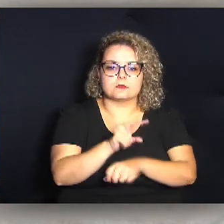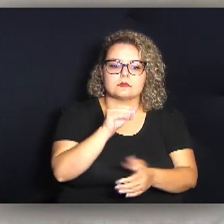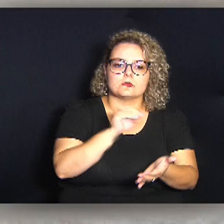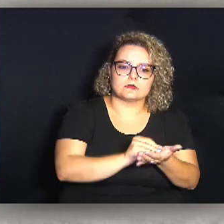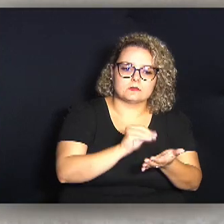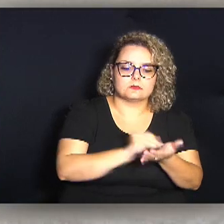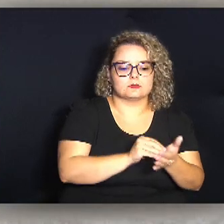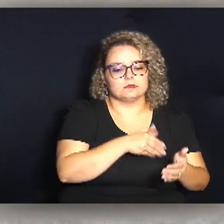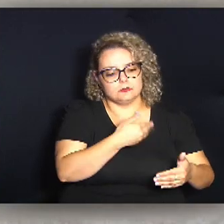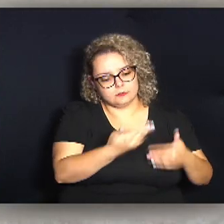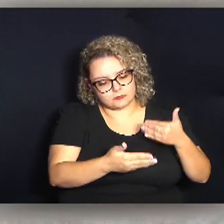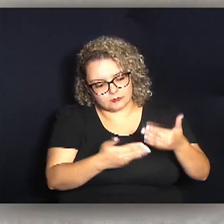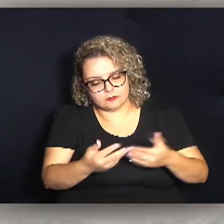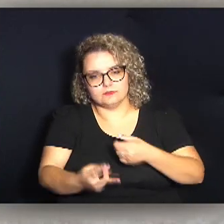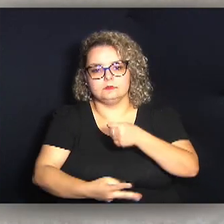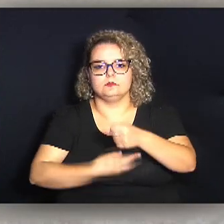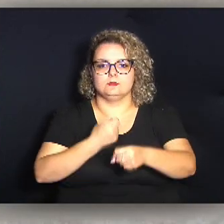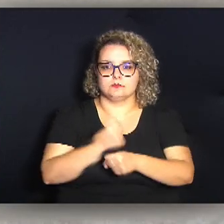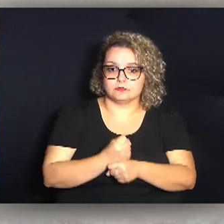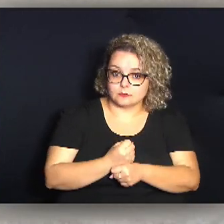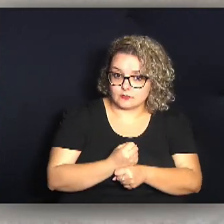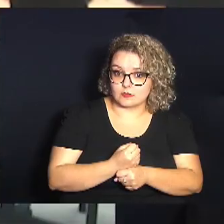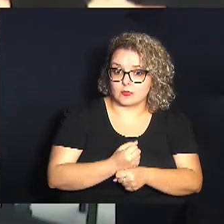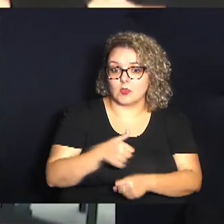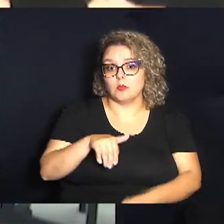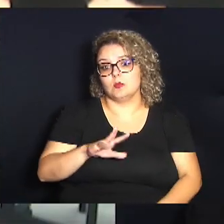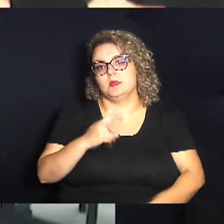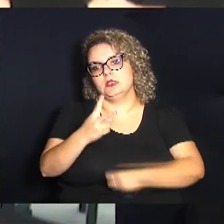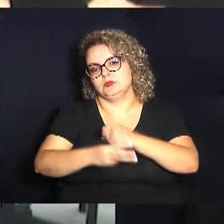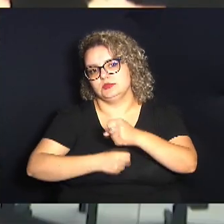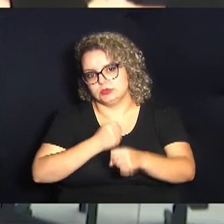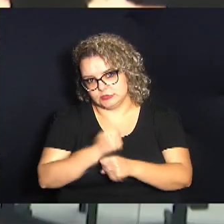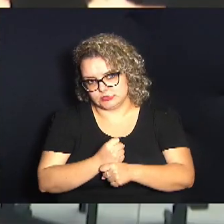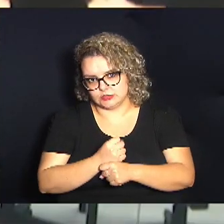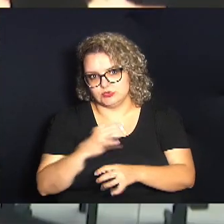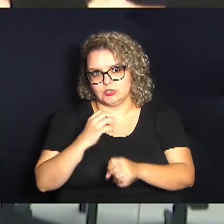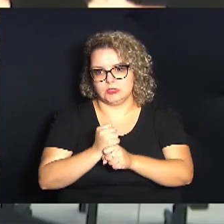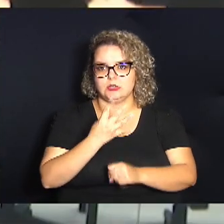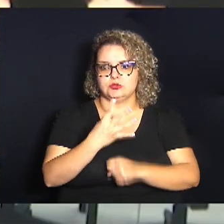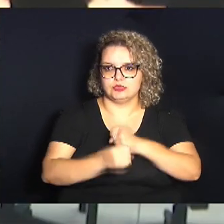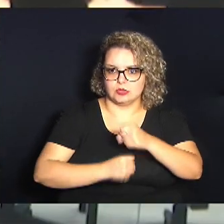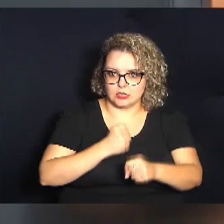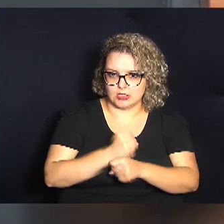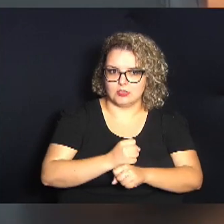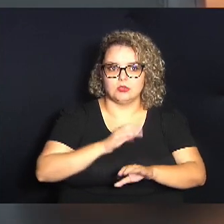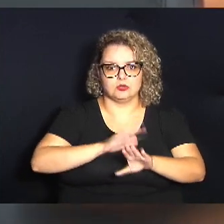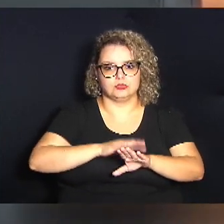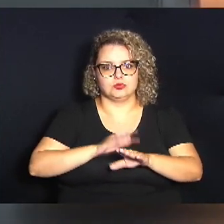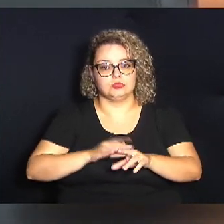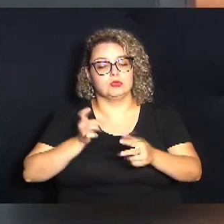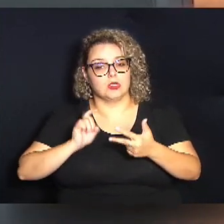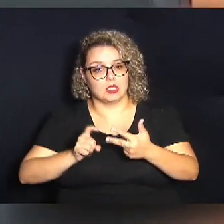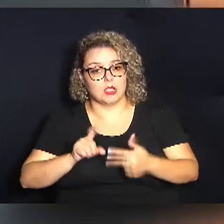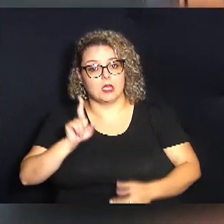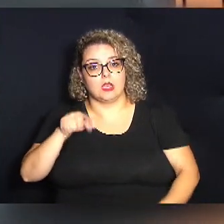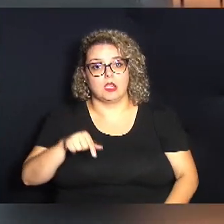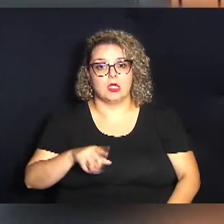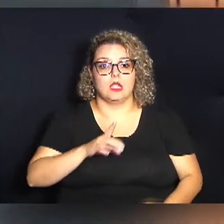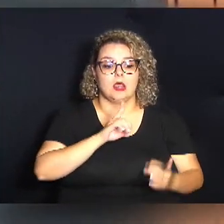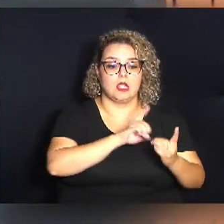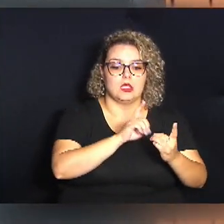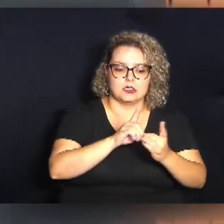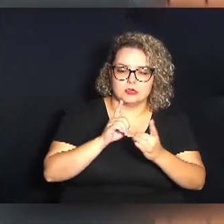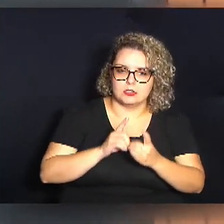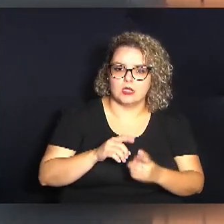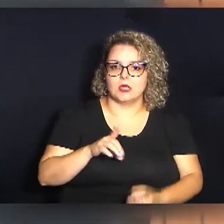ao longo desses 2 anos, prorrogáveis por mais 2 anos. O objetivo da medida, de acordo com o Executivo, é suprir a defasagem no